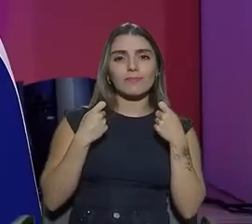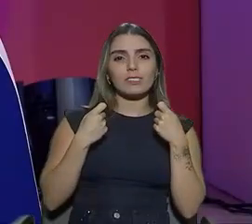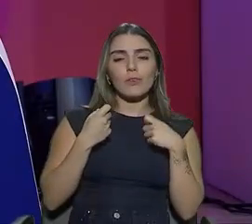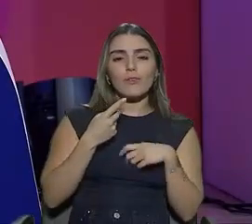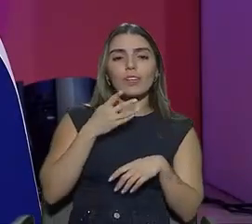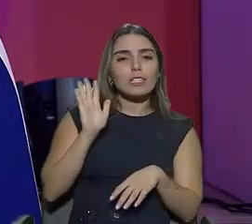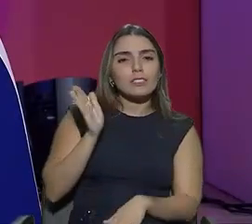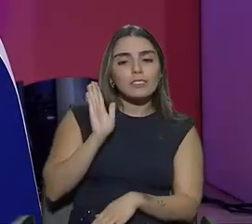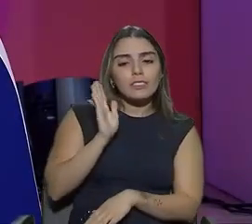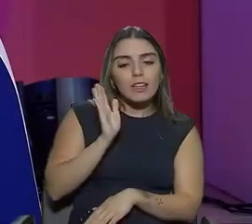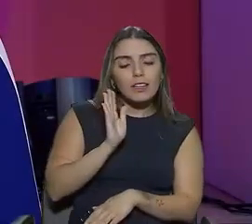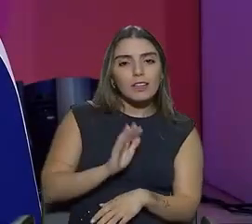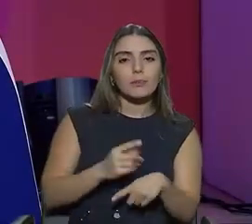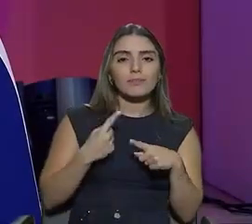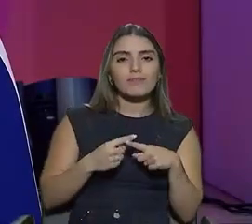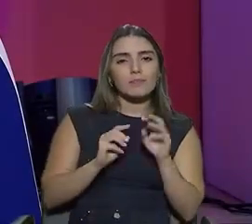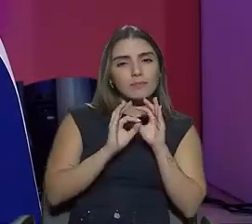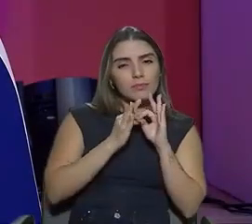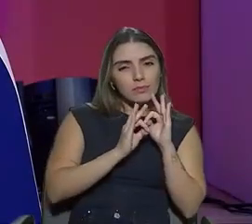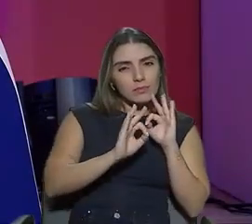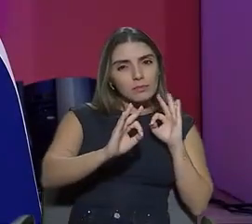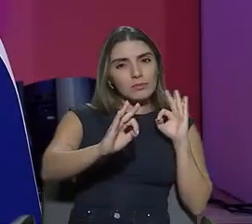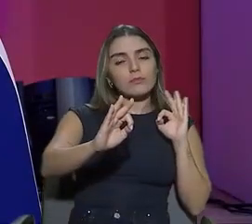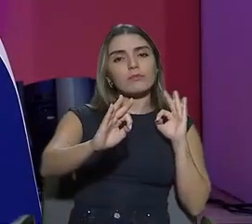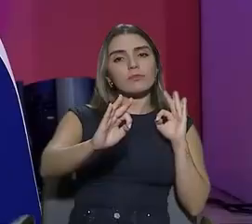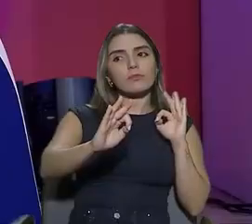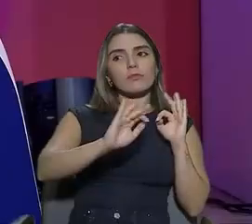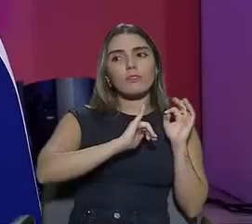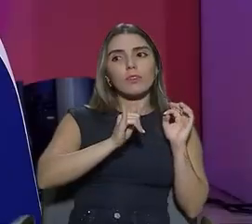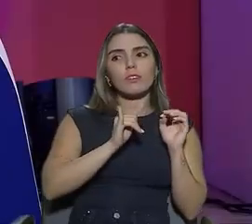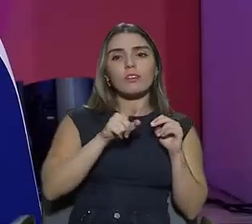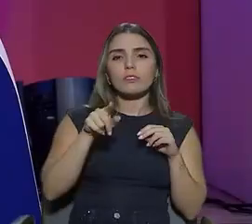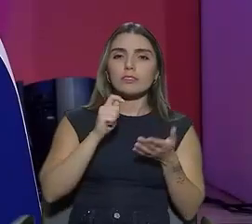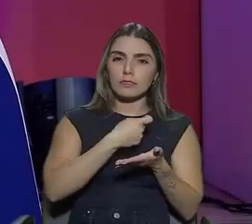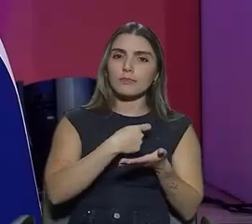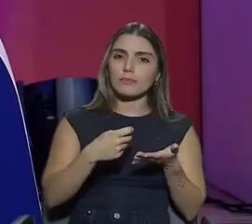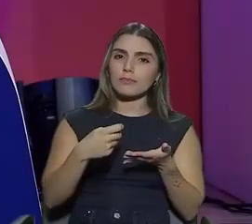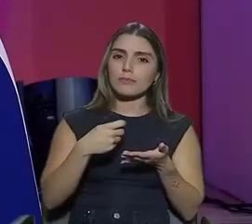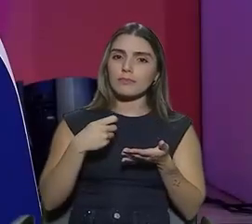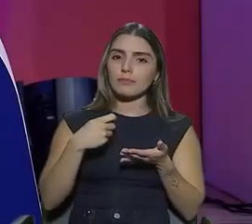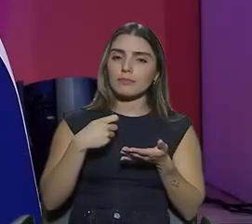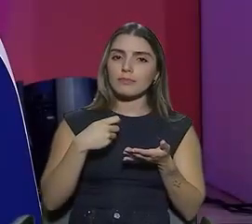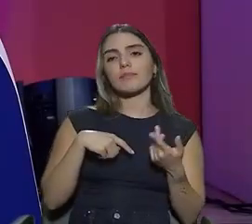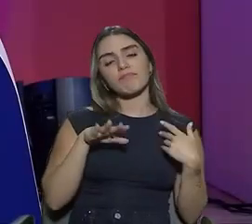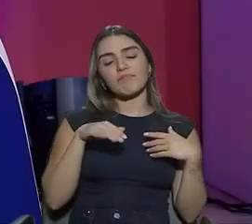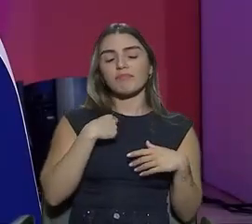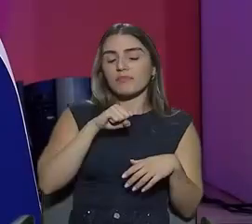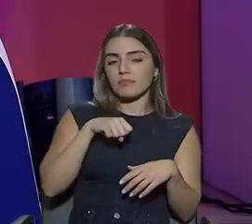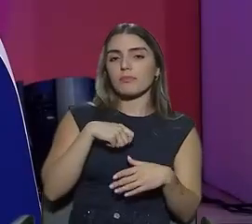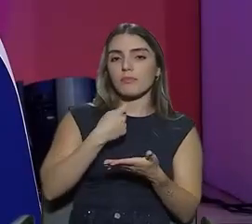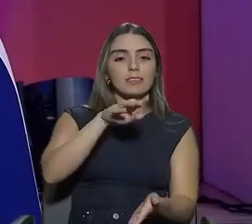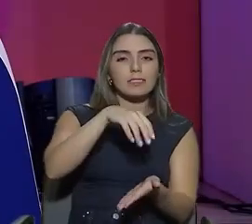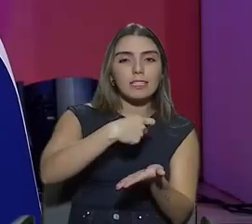despedir dela por conta da distância e tal. Aí eu fui contando a ela. Ela, você escreve, minha filha? Eu, escrevo.